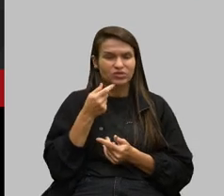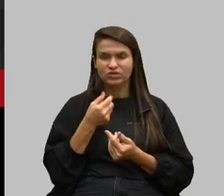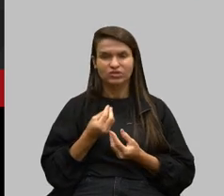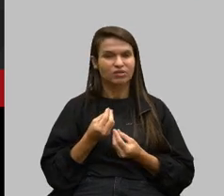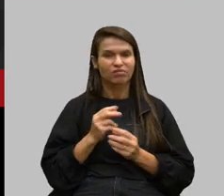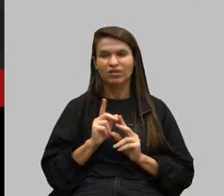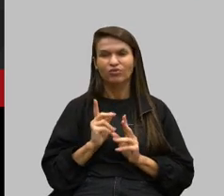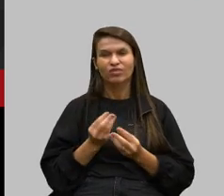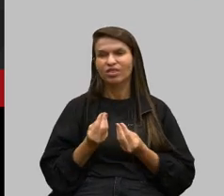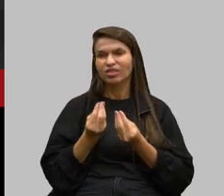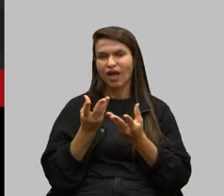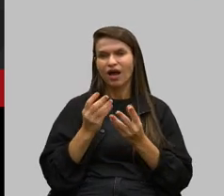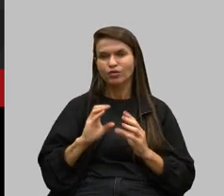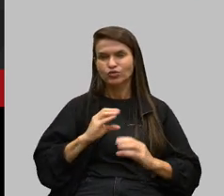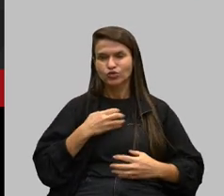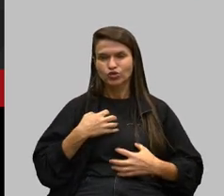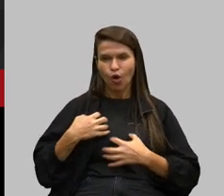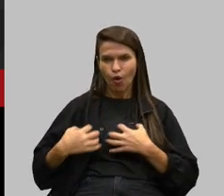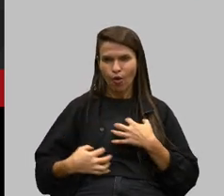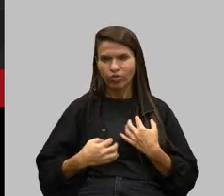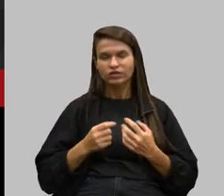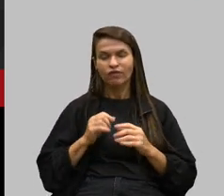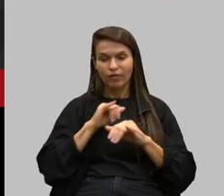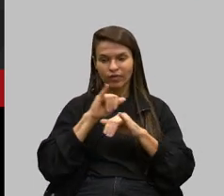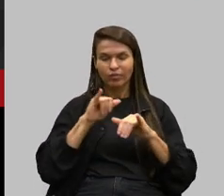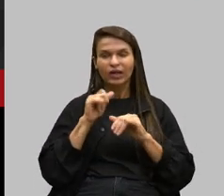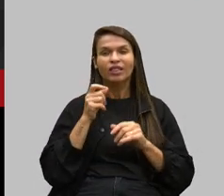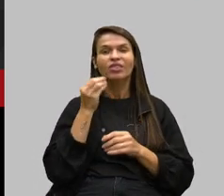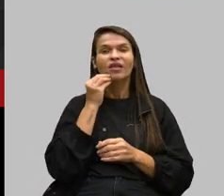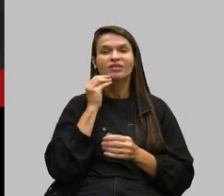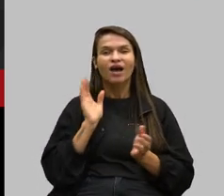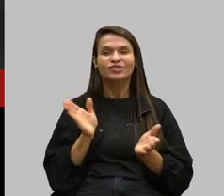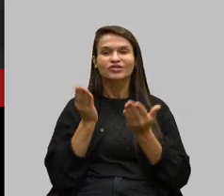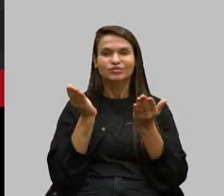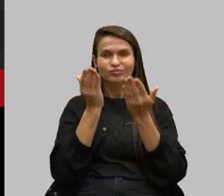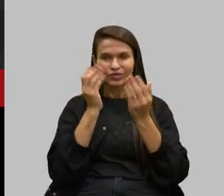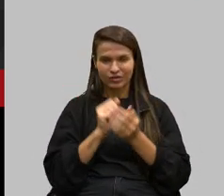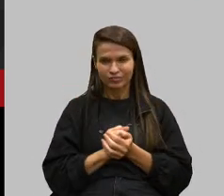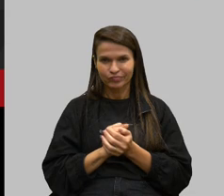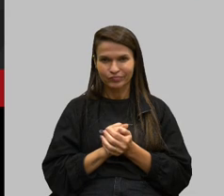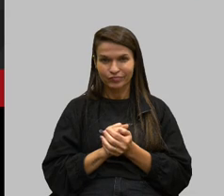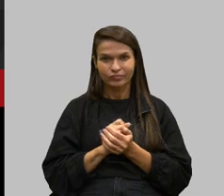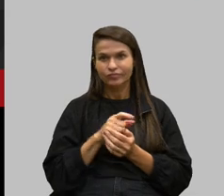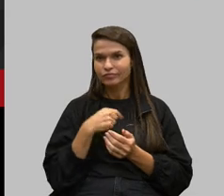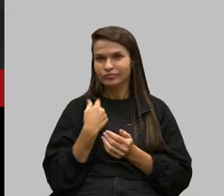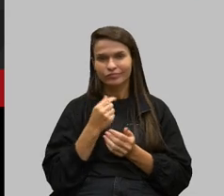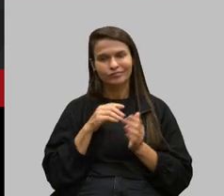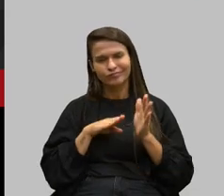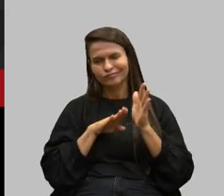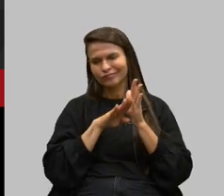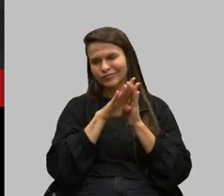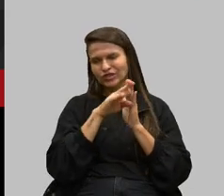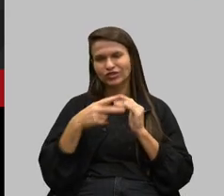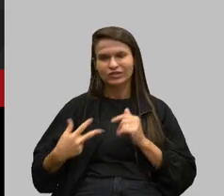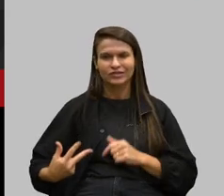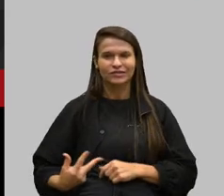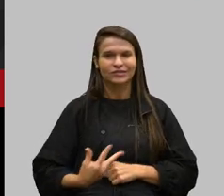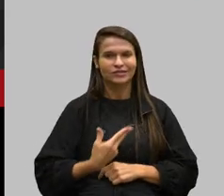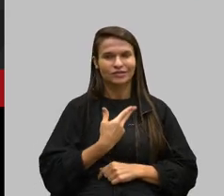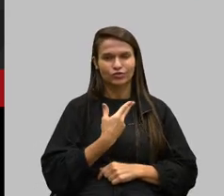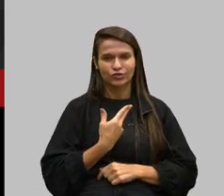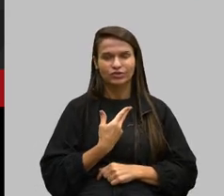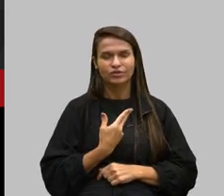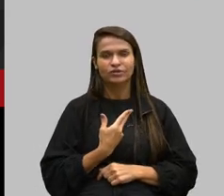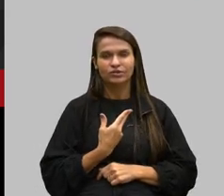órgãos a gente fez uma campanha para tentar estimular isso e a gente tem batido todos os recordes também de cirurgias de